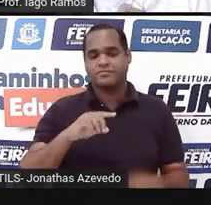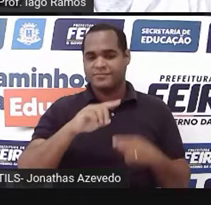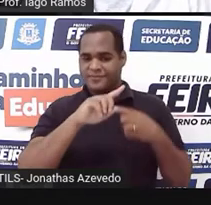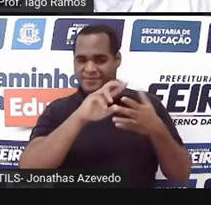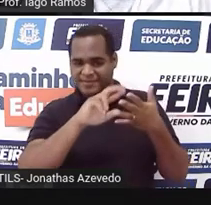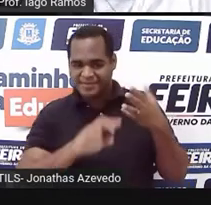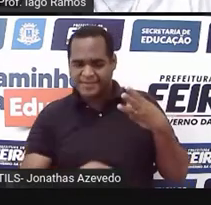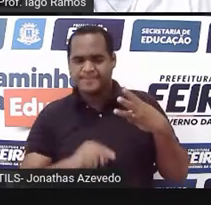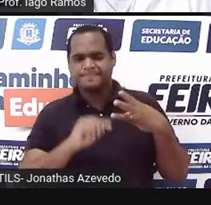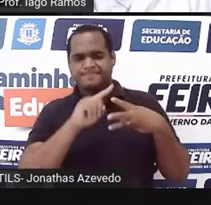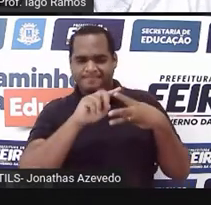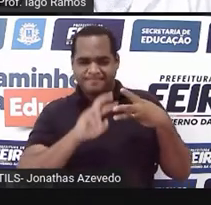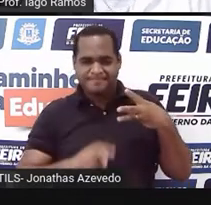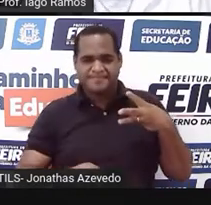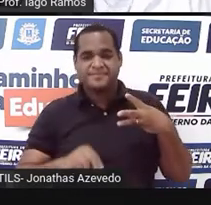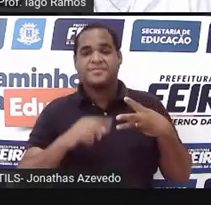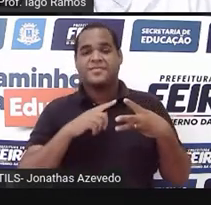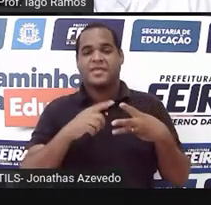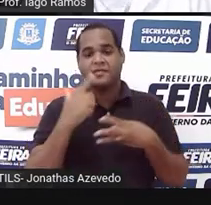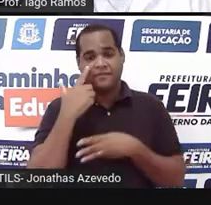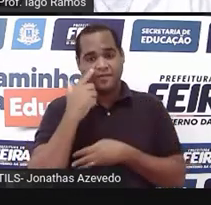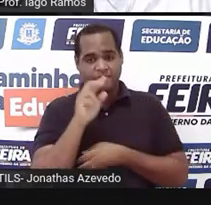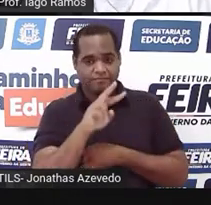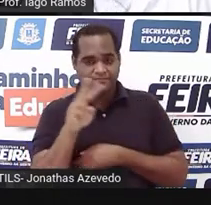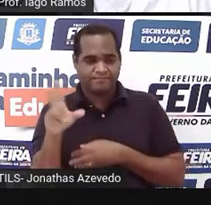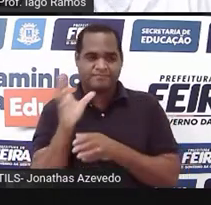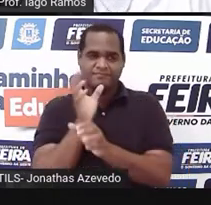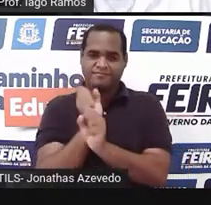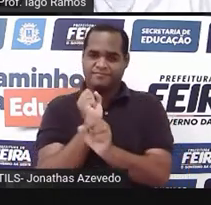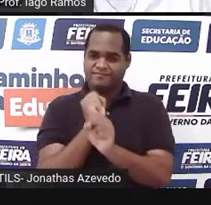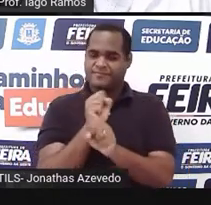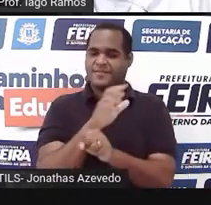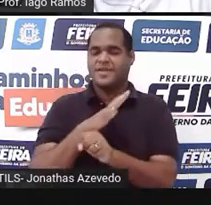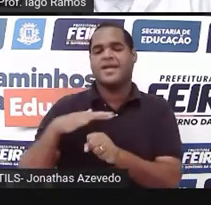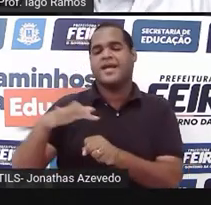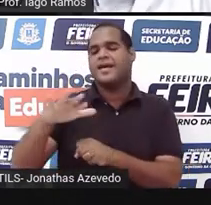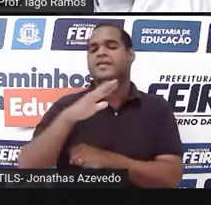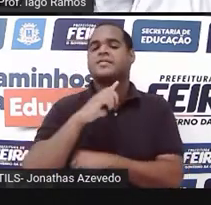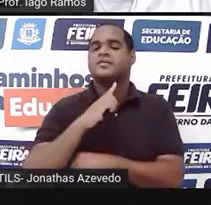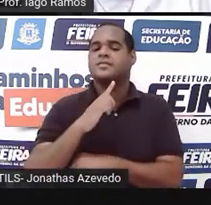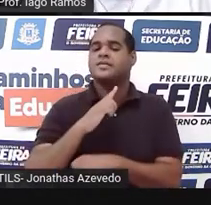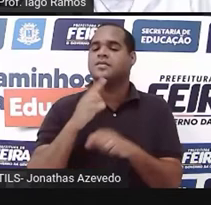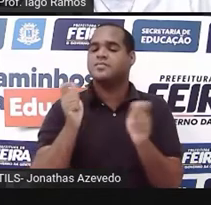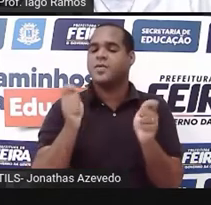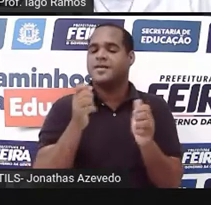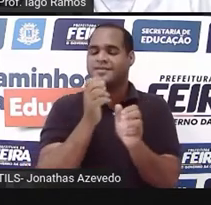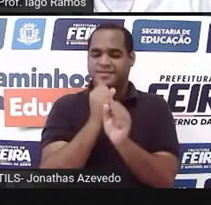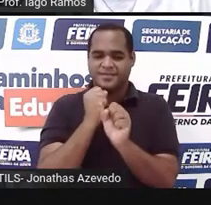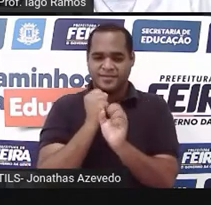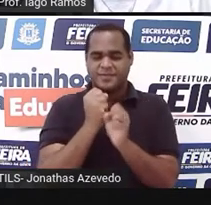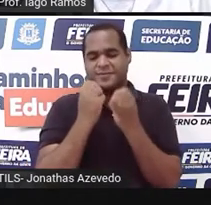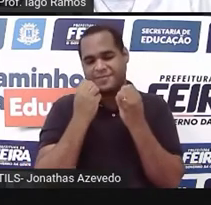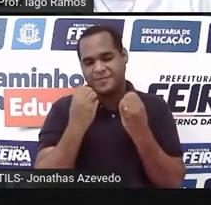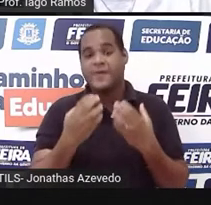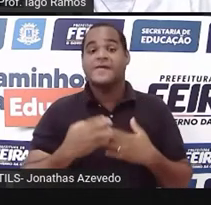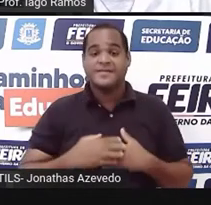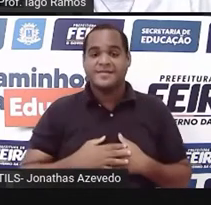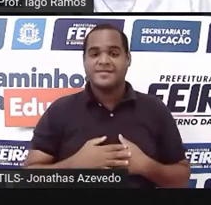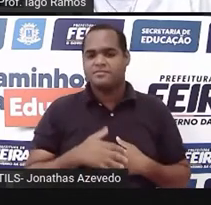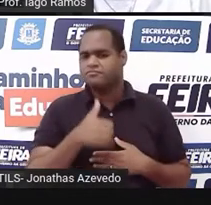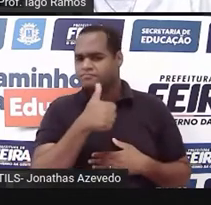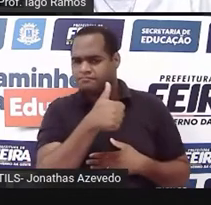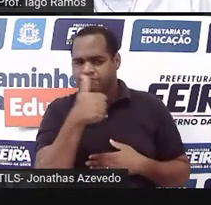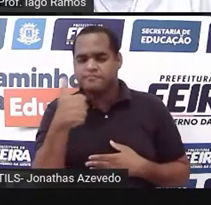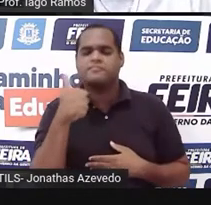a gente já viu como calcular a área deles beleza bom